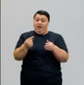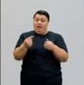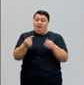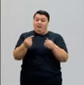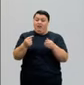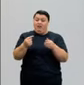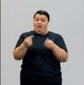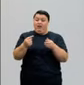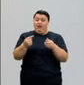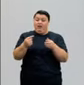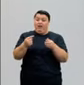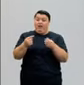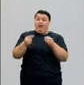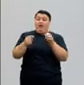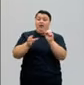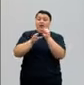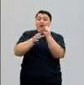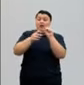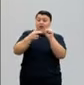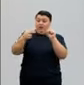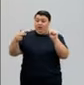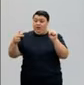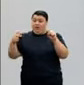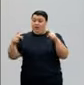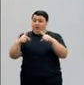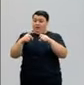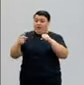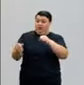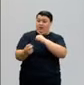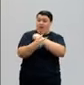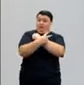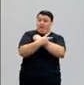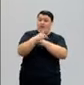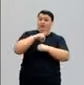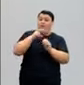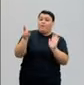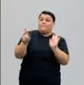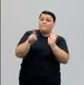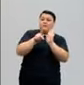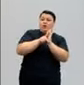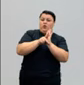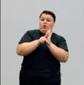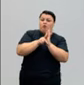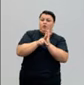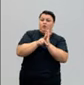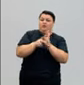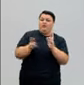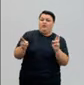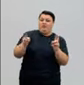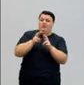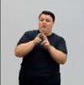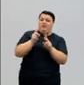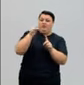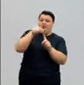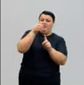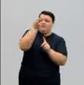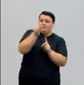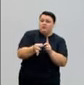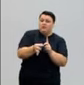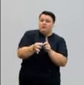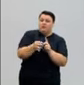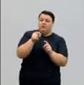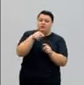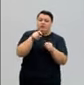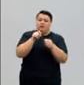antígeno, tem um anticorpo correspondente, que vai ter aquela ligação bem certinho, sabe? Então, ele vai agir